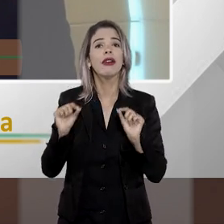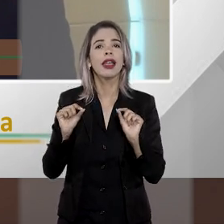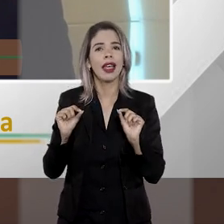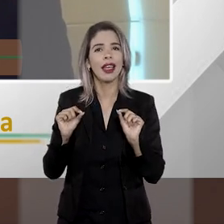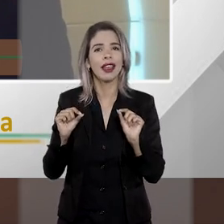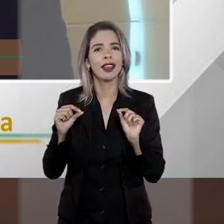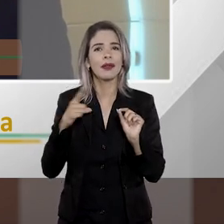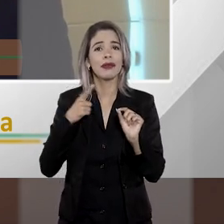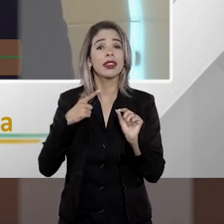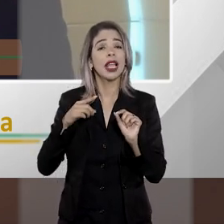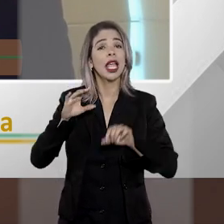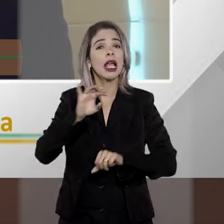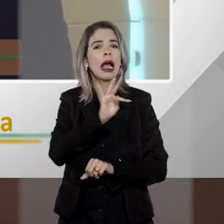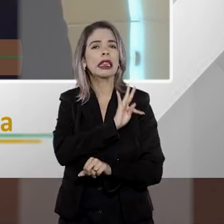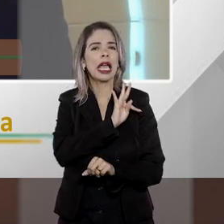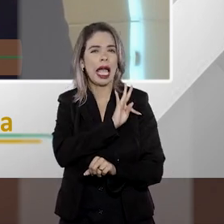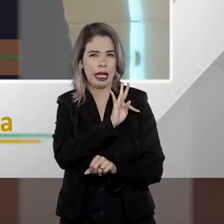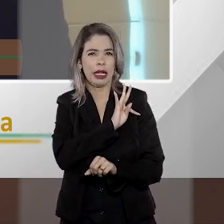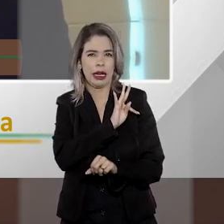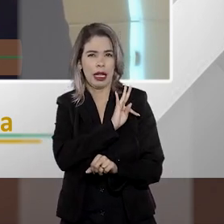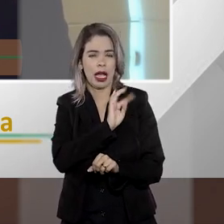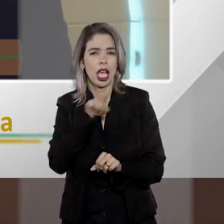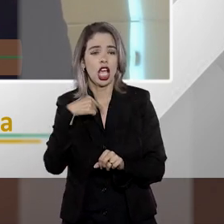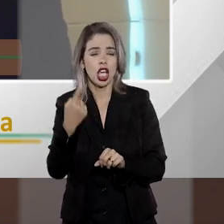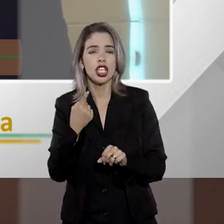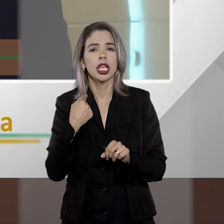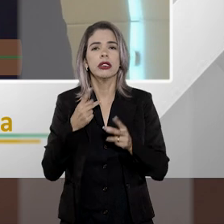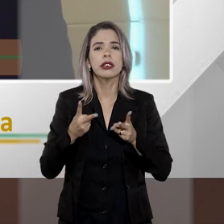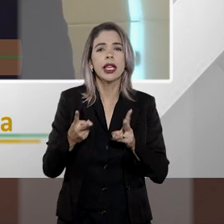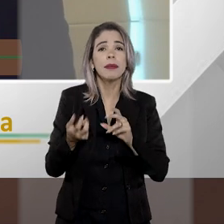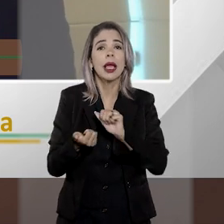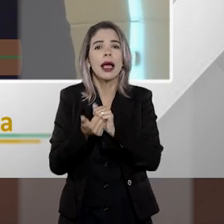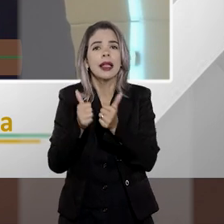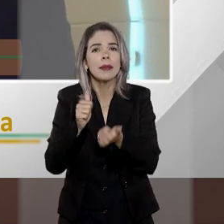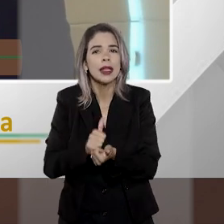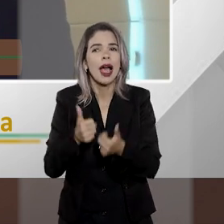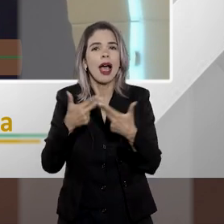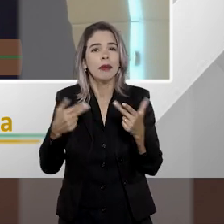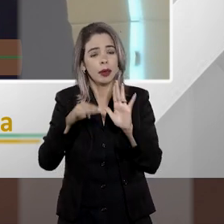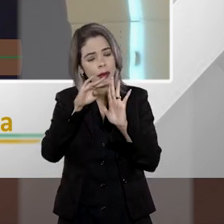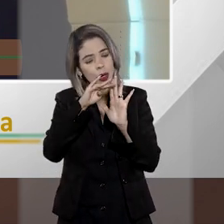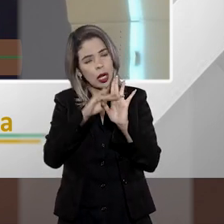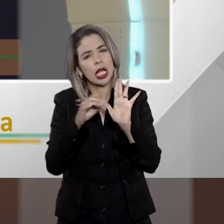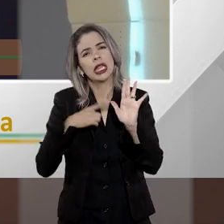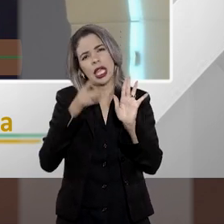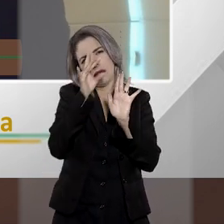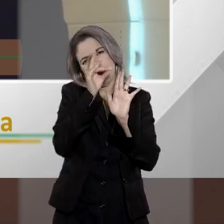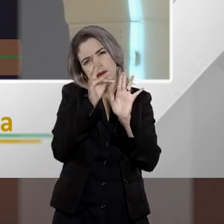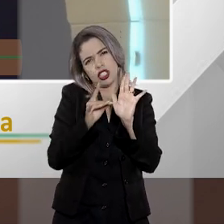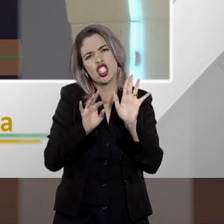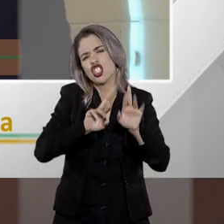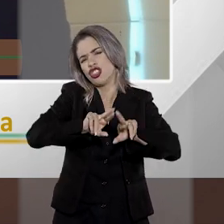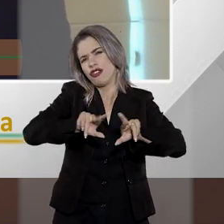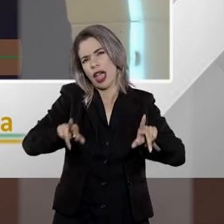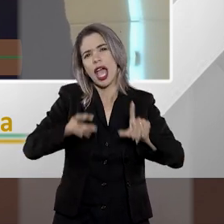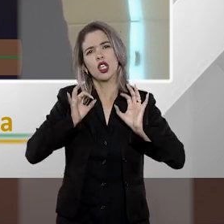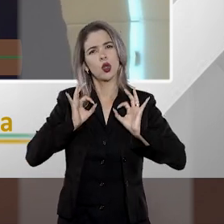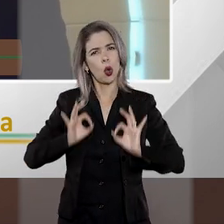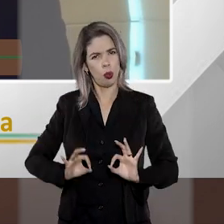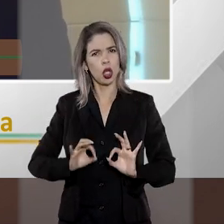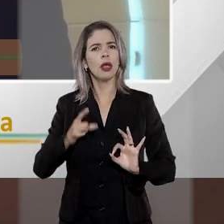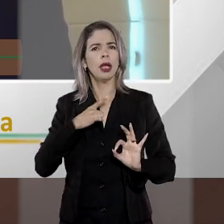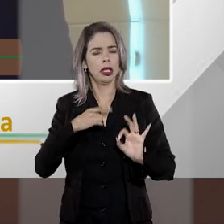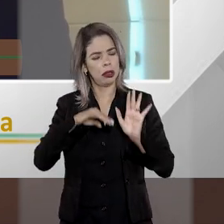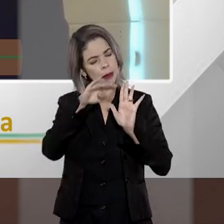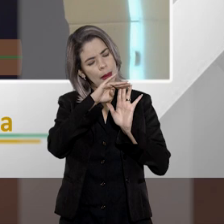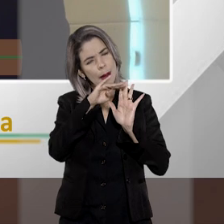uma técnica legislativa até para manter o nosso sistema atualizado. Veja que esse rol cita diversas condutas nos seus